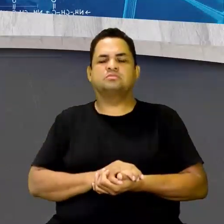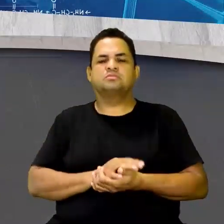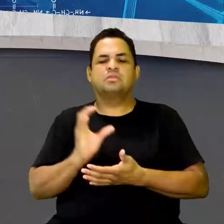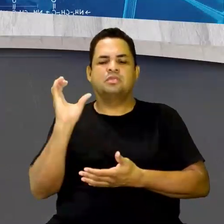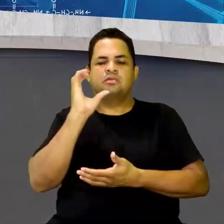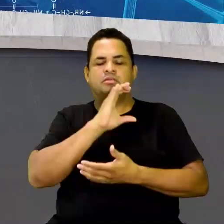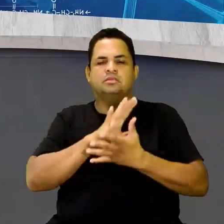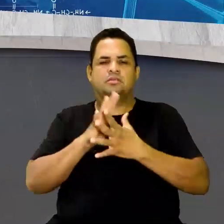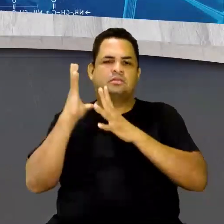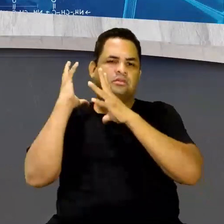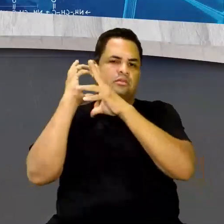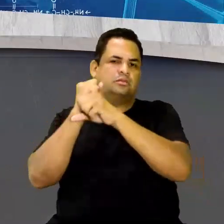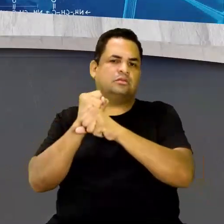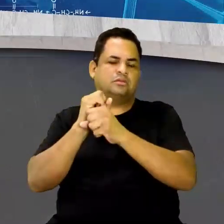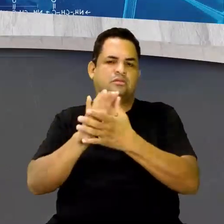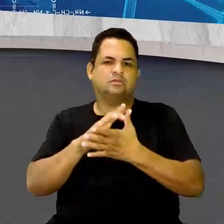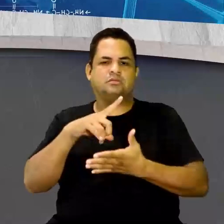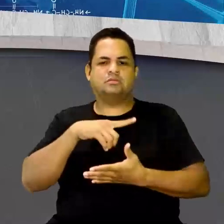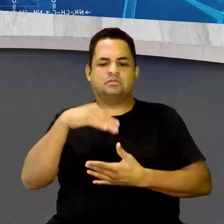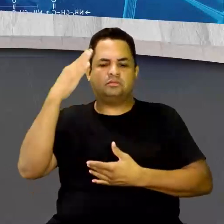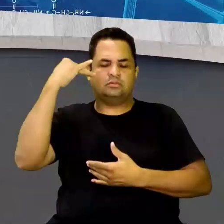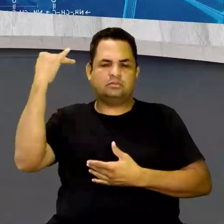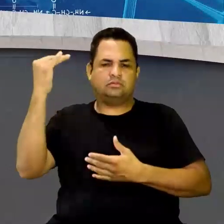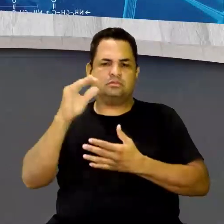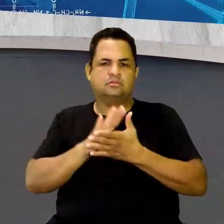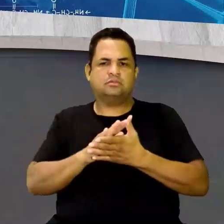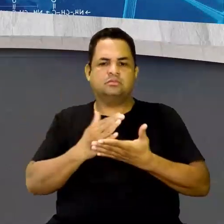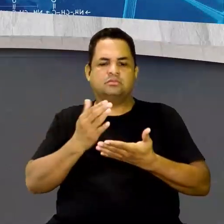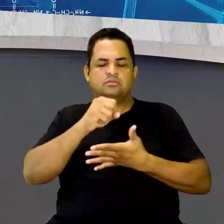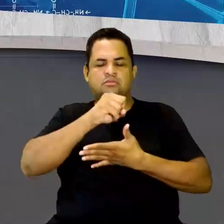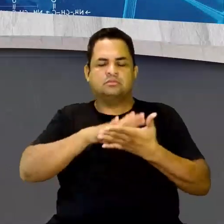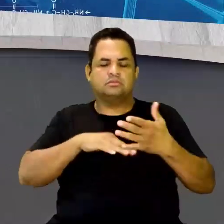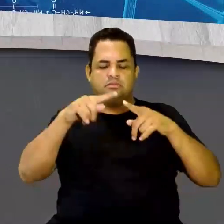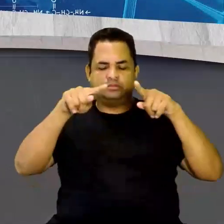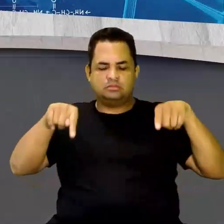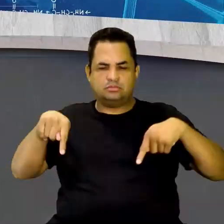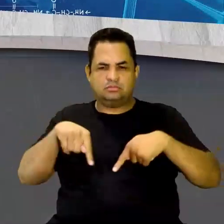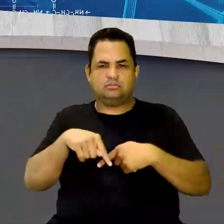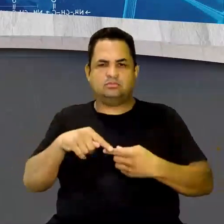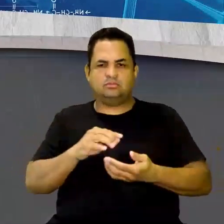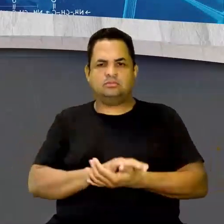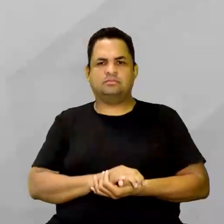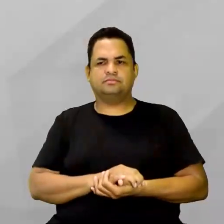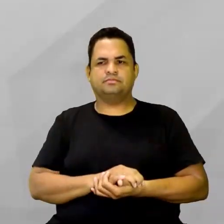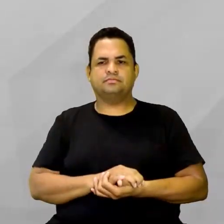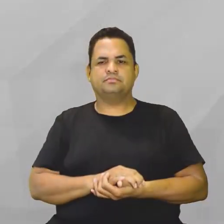revisão e você ter sucesso na sua atividade de sala. Vamos lá, então?